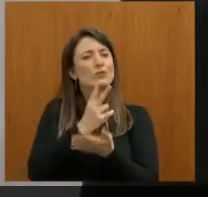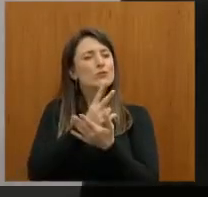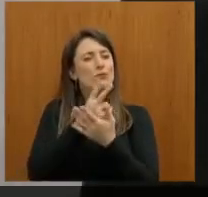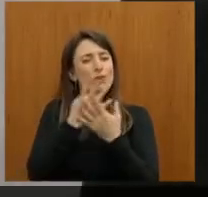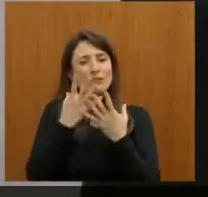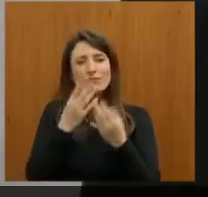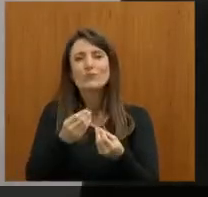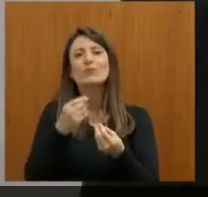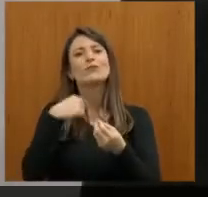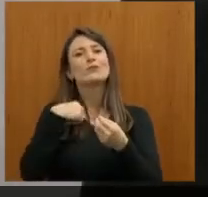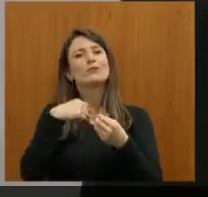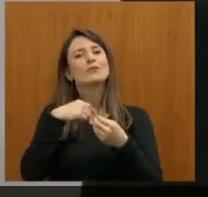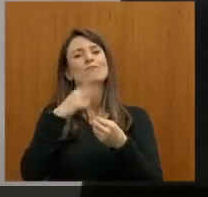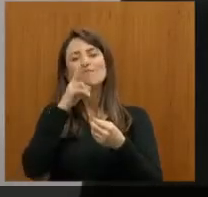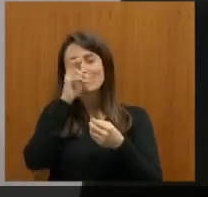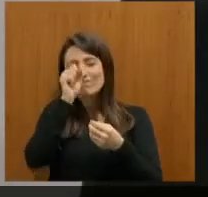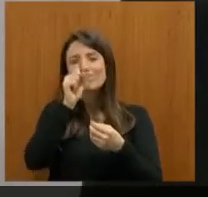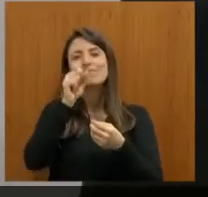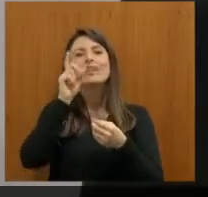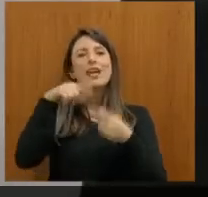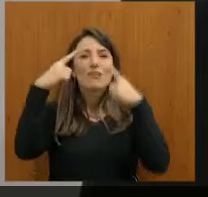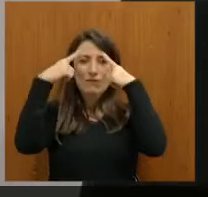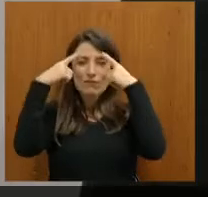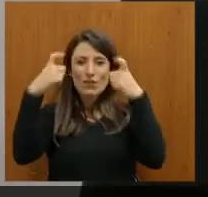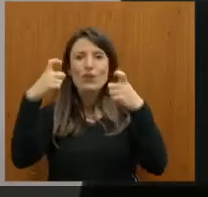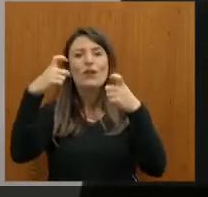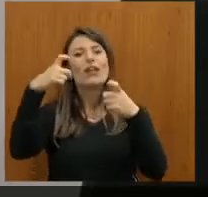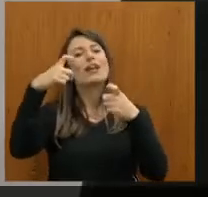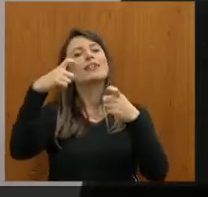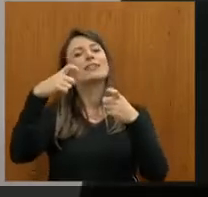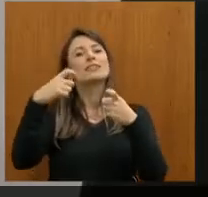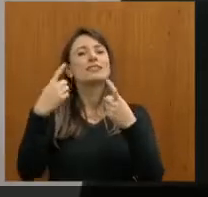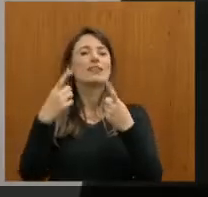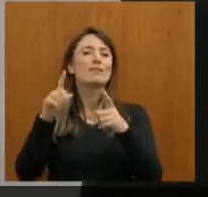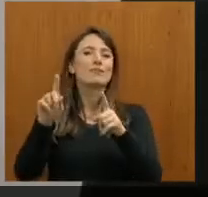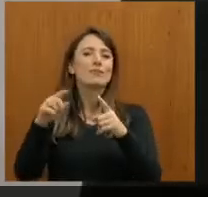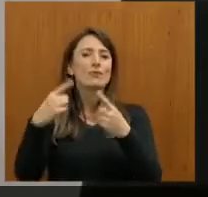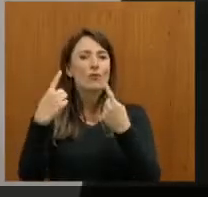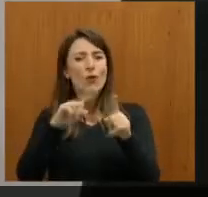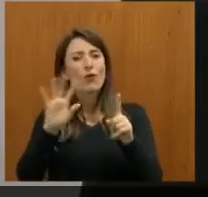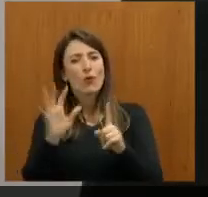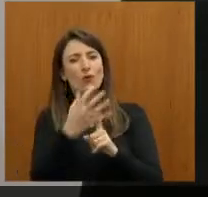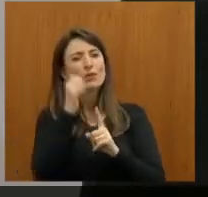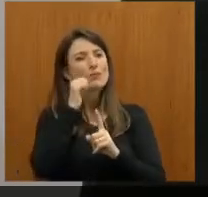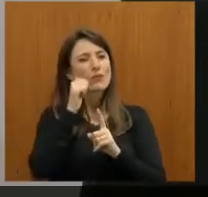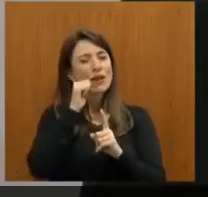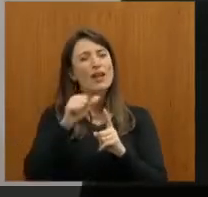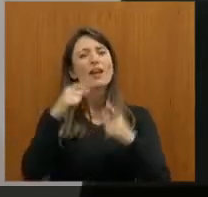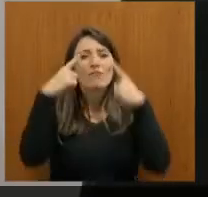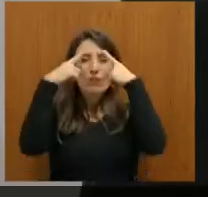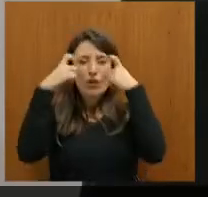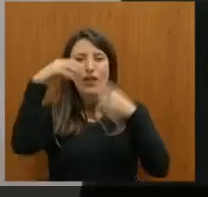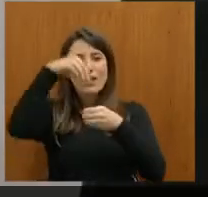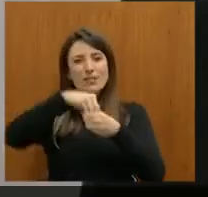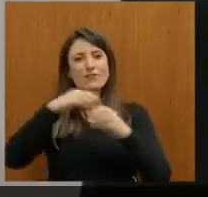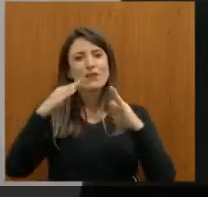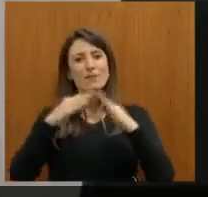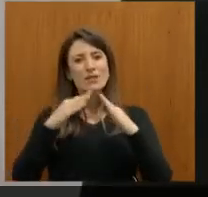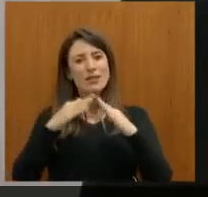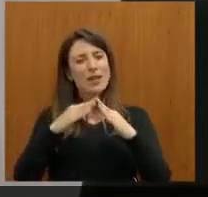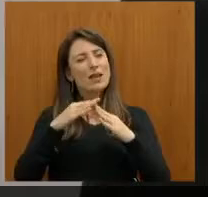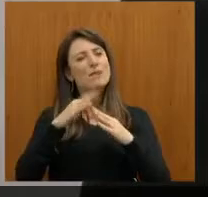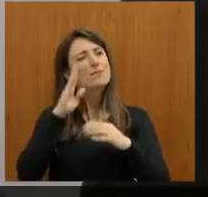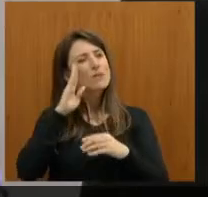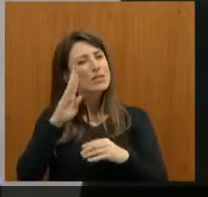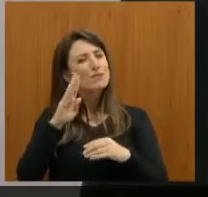doméstica familiar e que acomete em sua grande maioria das mulheres eu quero agradecer